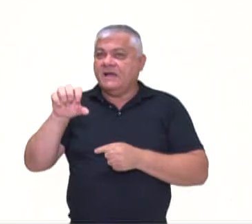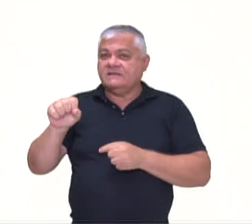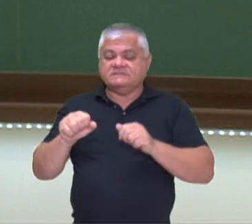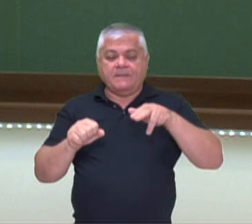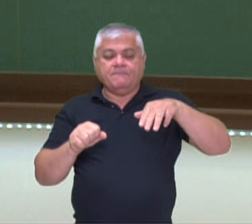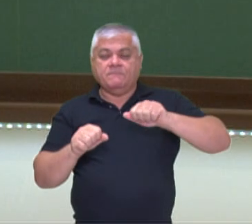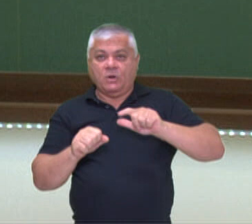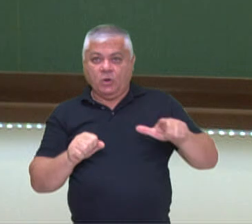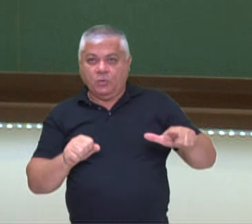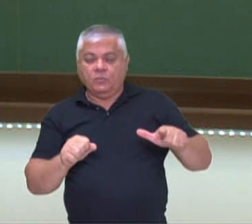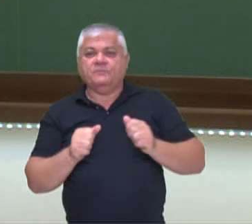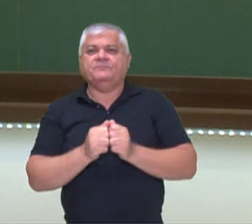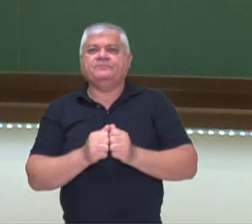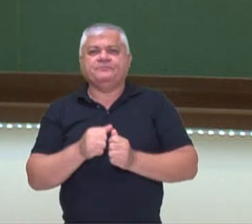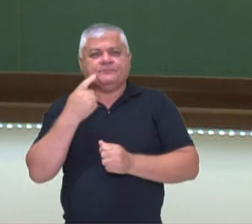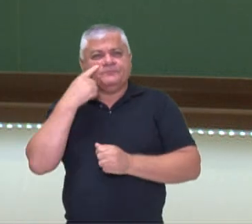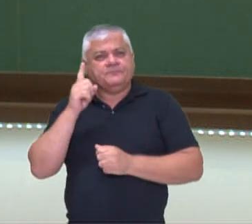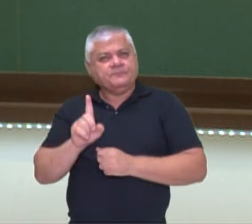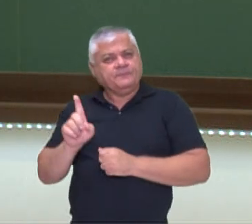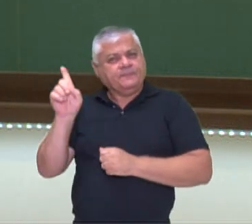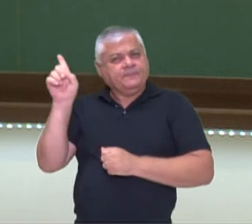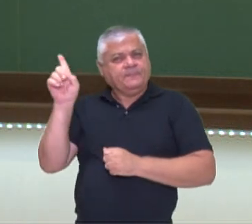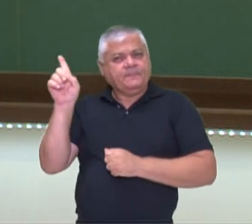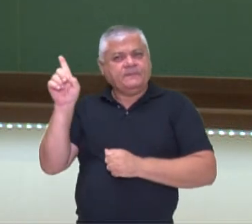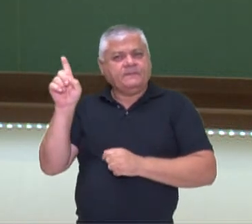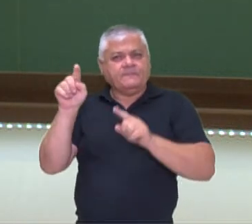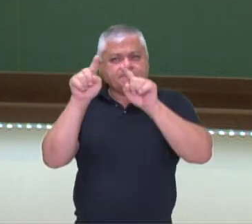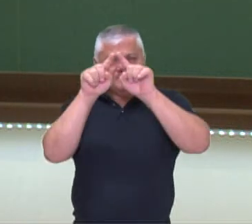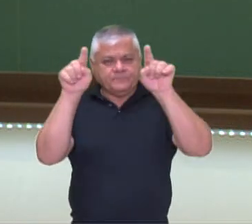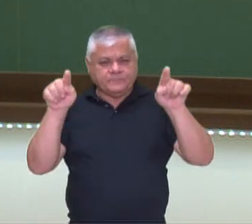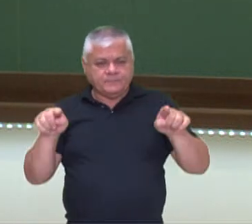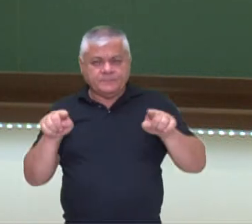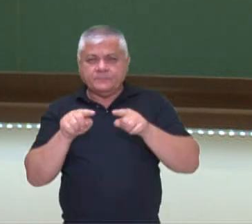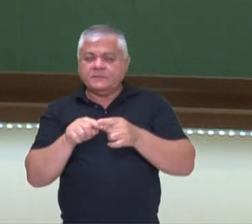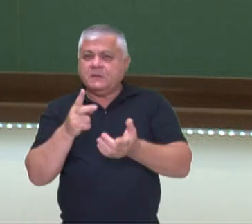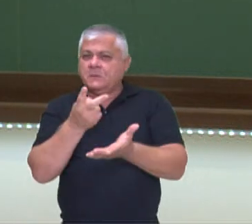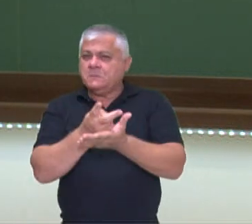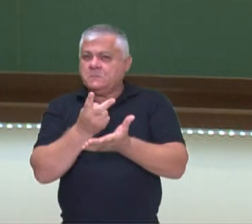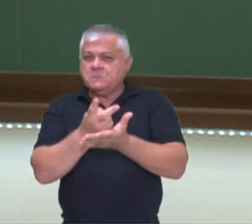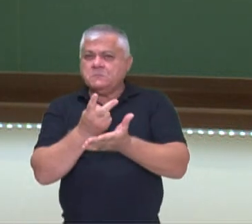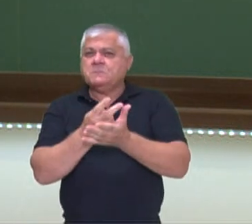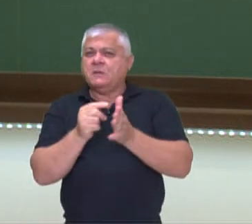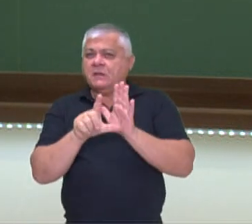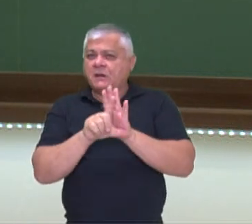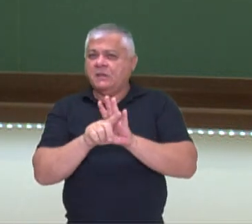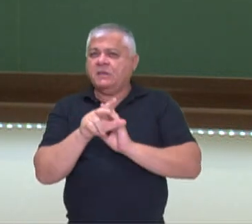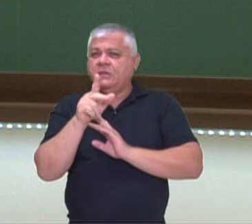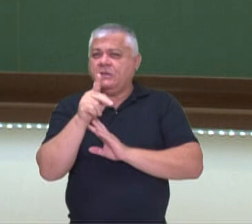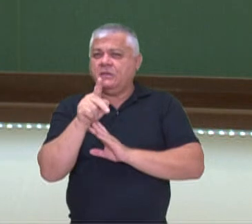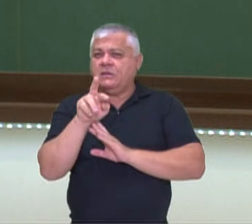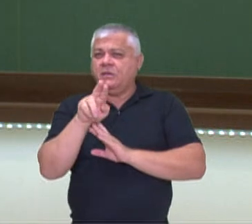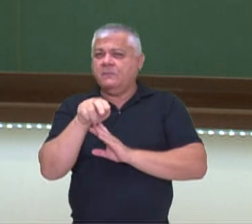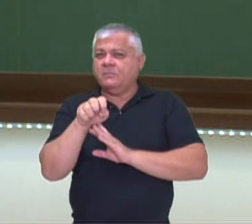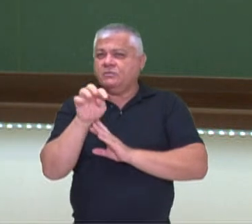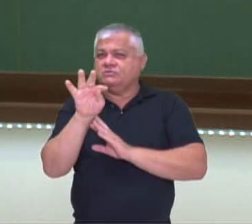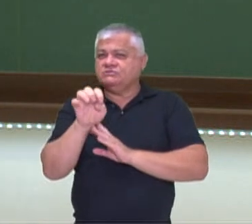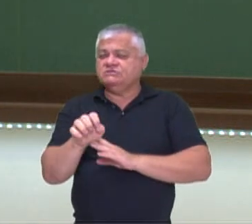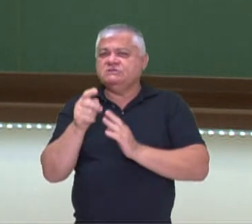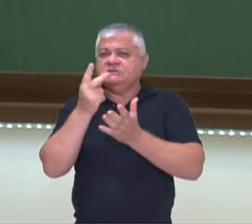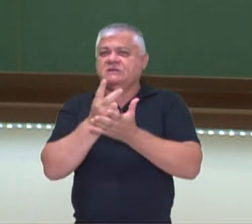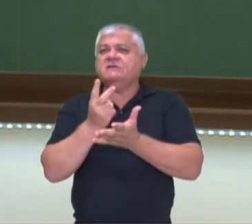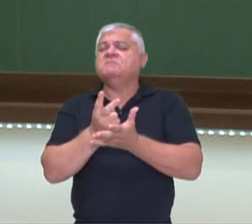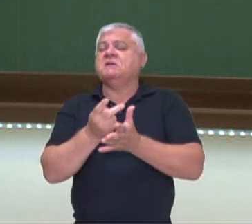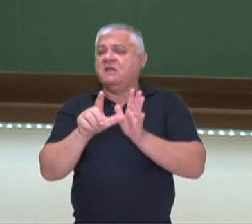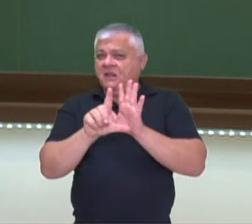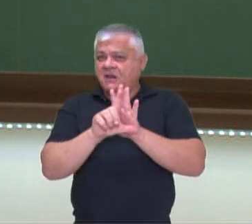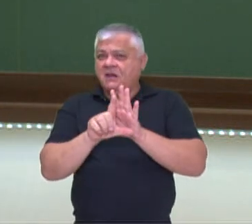massa-mol. Essa imagem nos remete sempre às chamadas leis de Proust e leis de Lavoisier, aonde eu